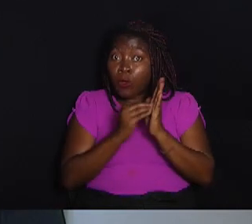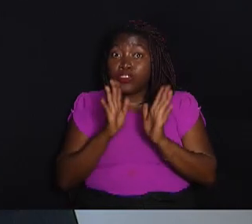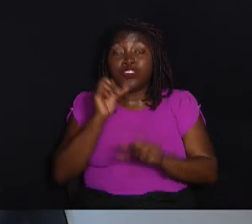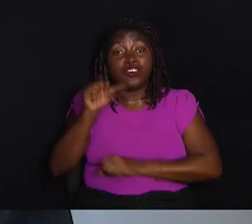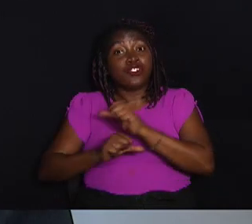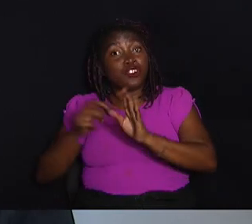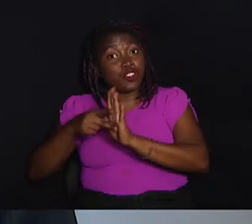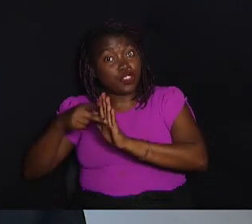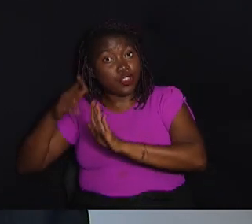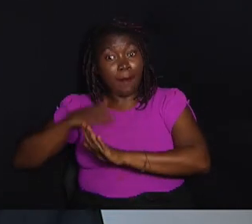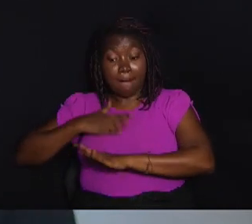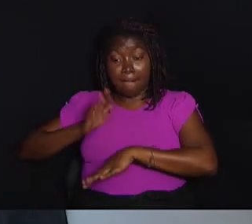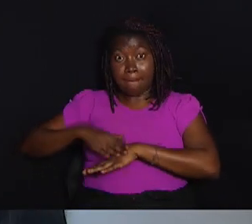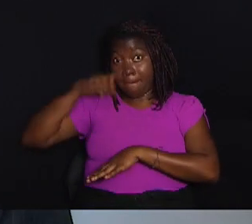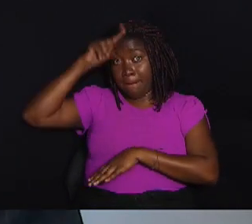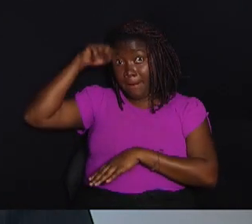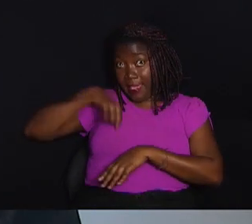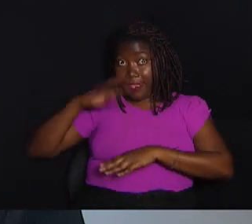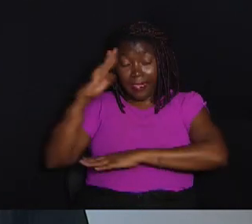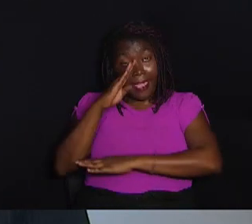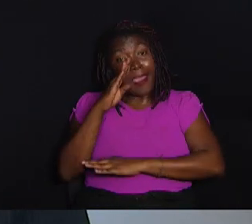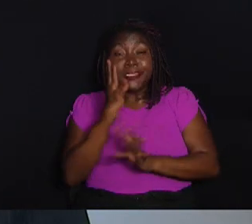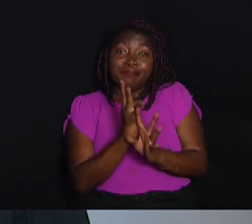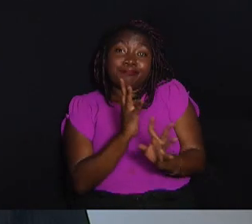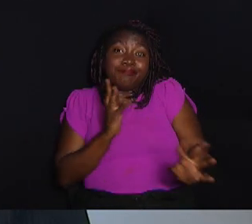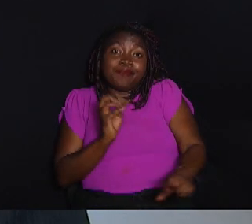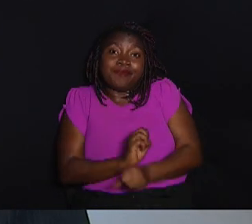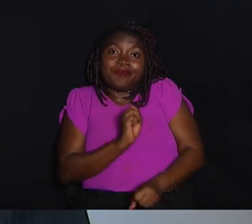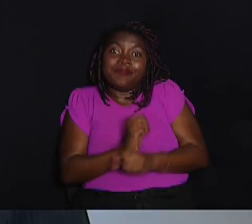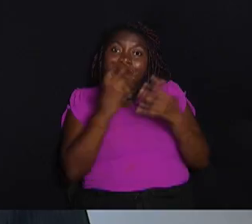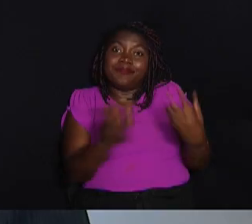minha autoria aqui na casa e tá na fila de espera aí para ser